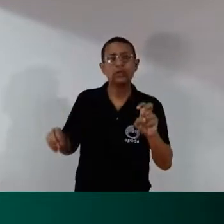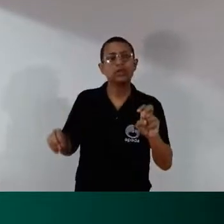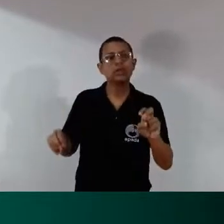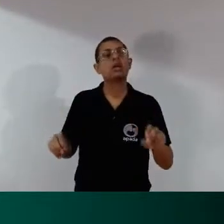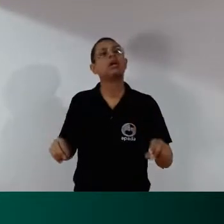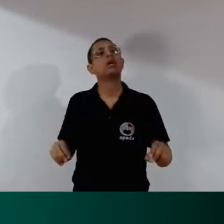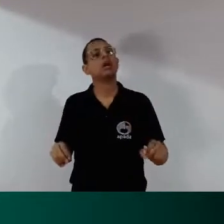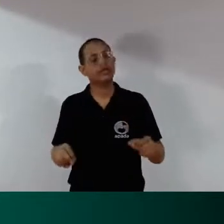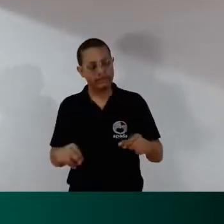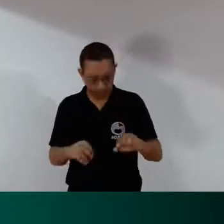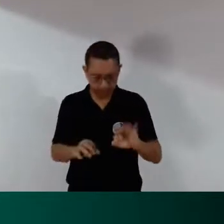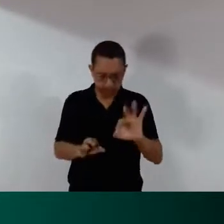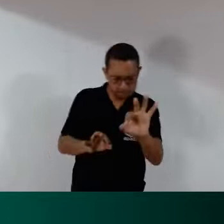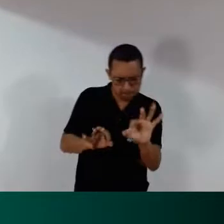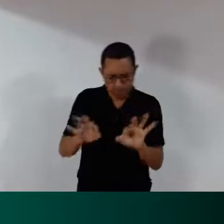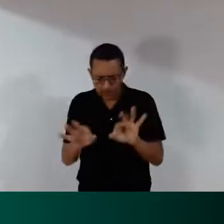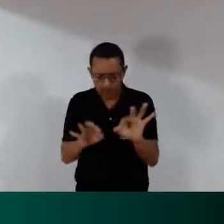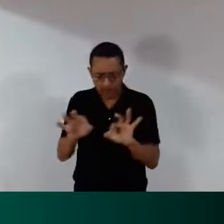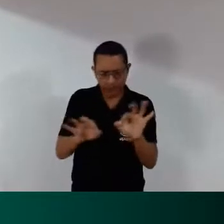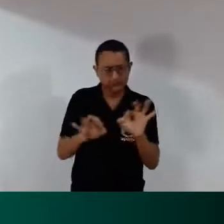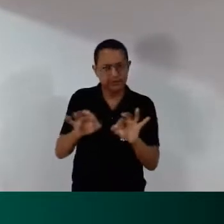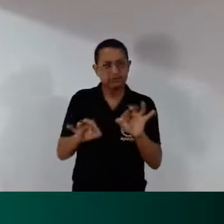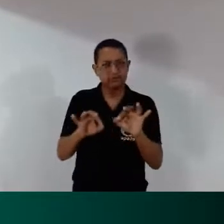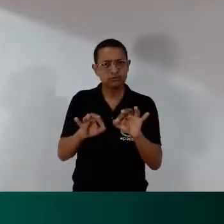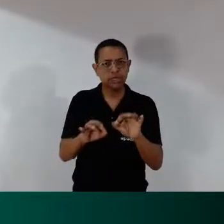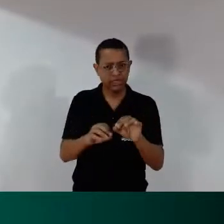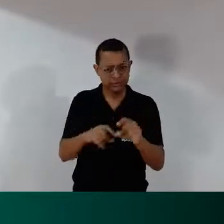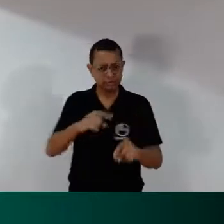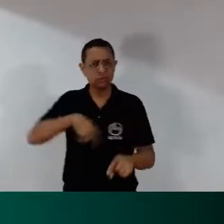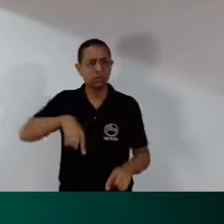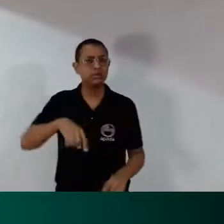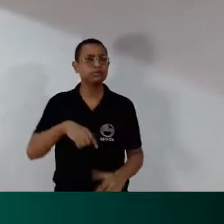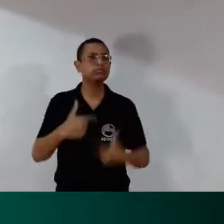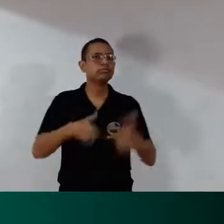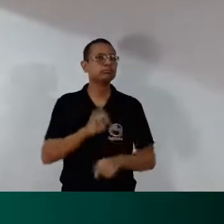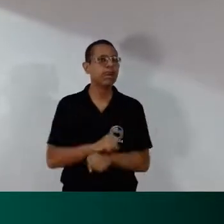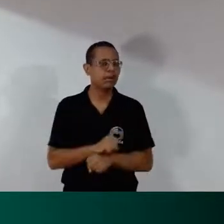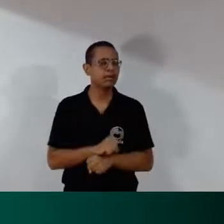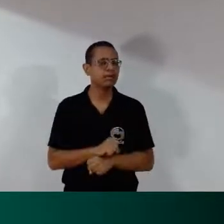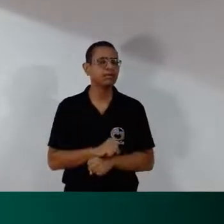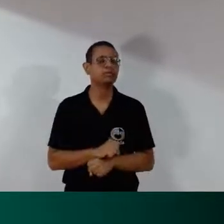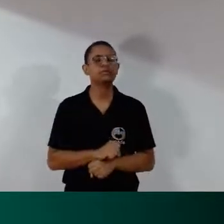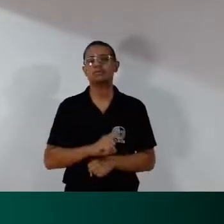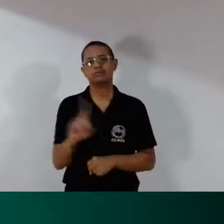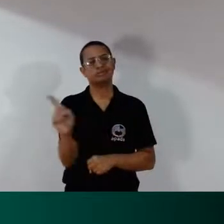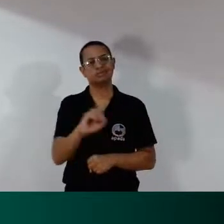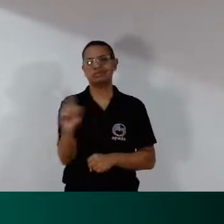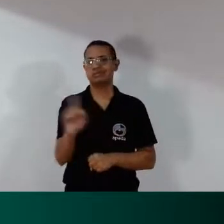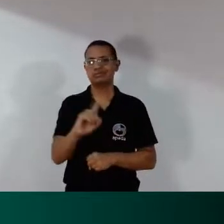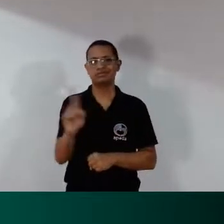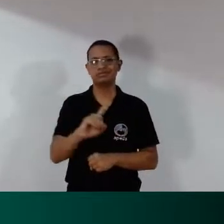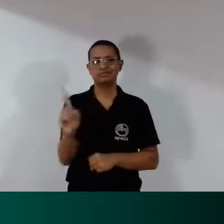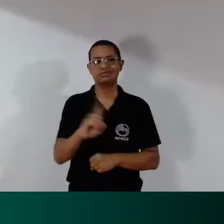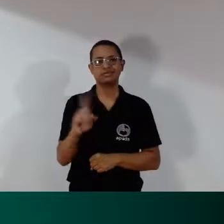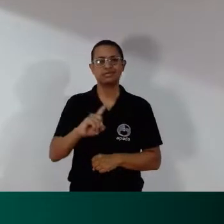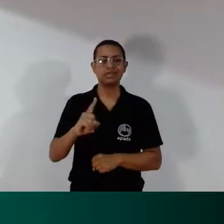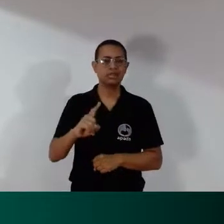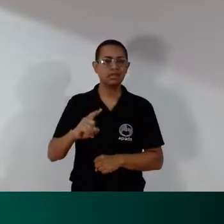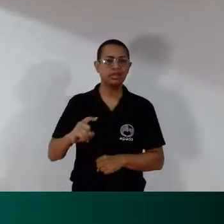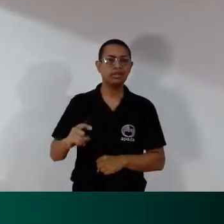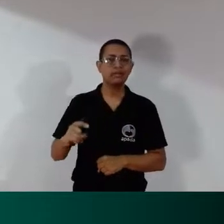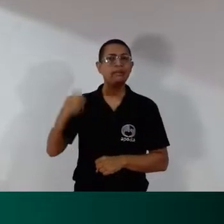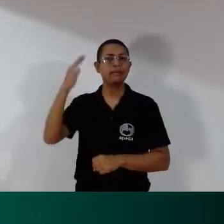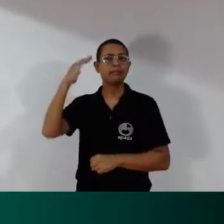tempo a gente fez E é porque nós nunca parou né a verdade também tem muito disso no Desde